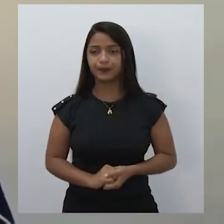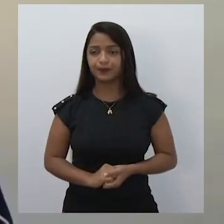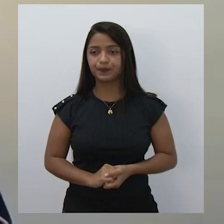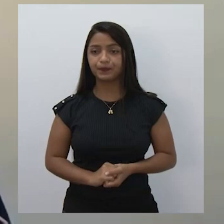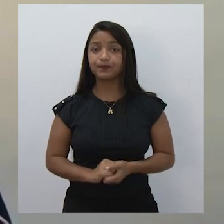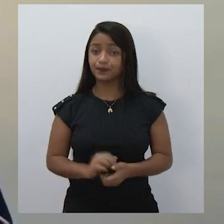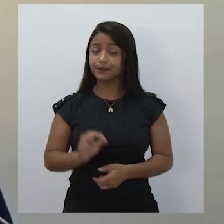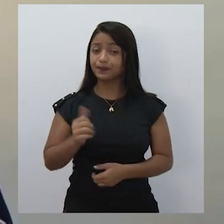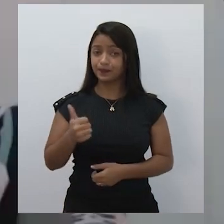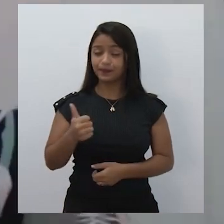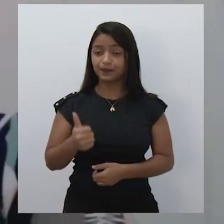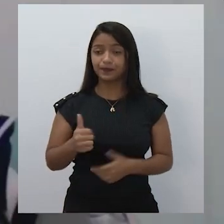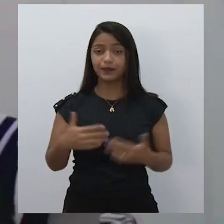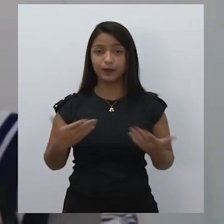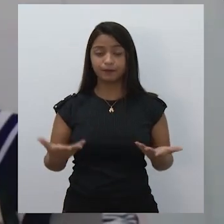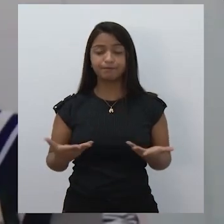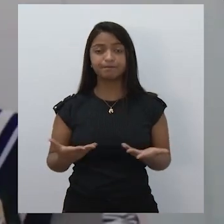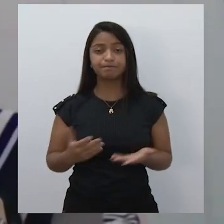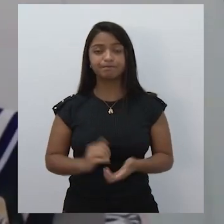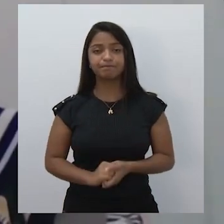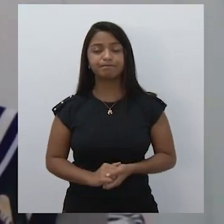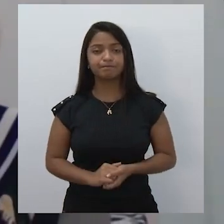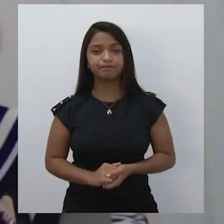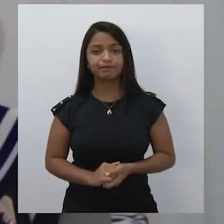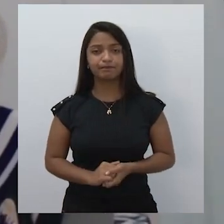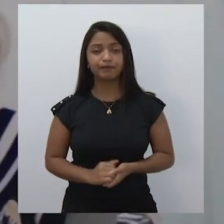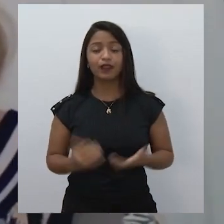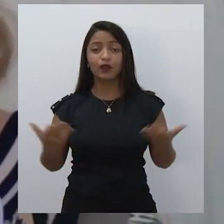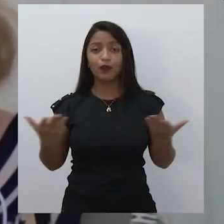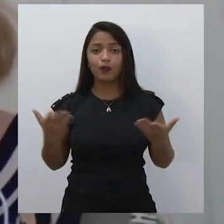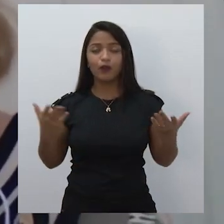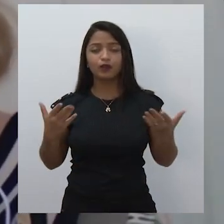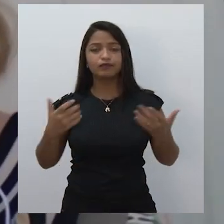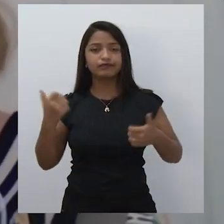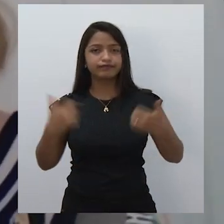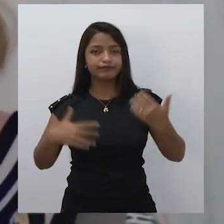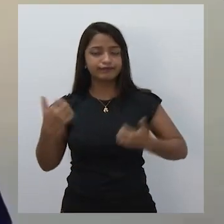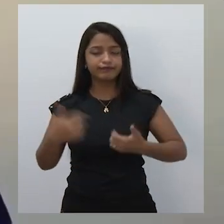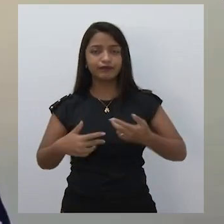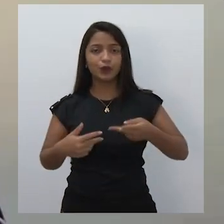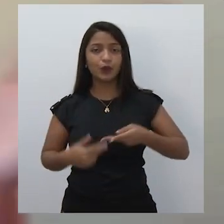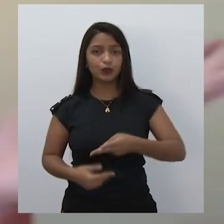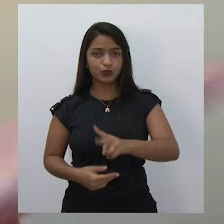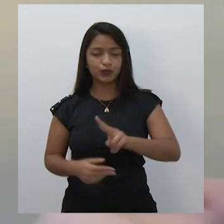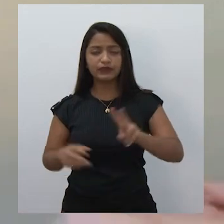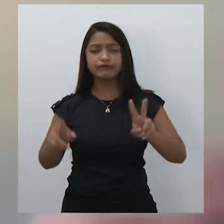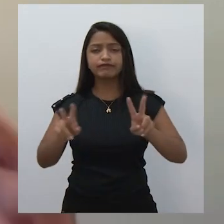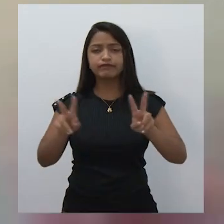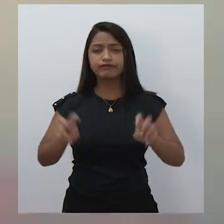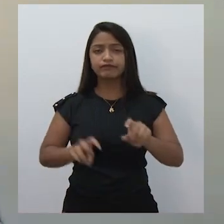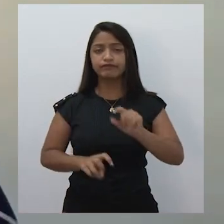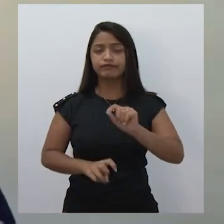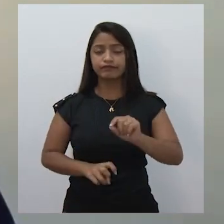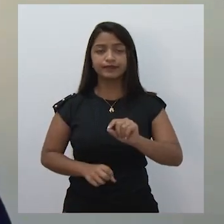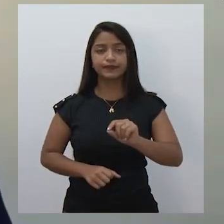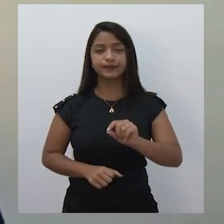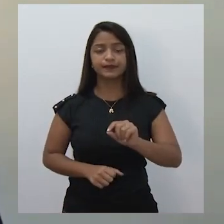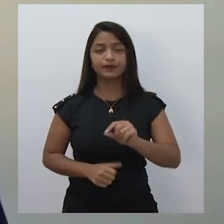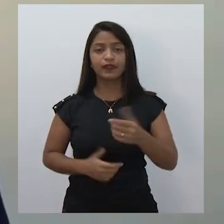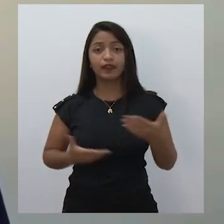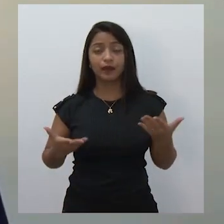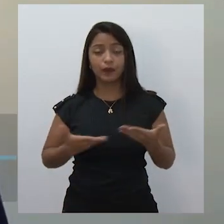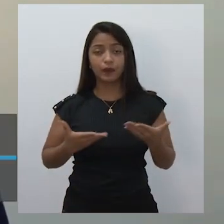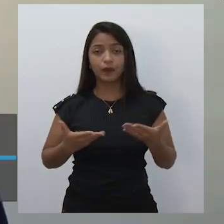Muito bem, Adriana. Então, a gente continuando essa nossa conversa sobre como vai ser esse ensino médio agora,